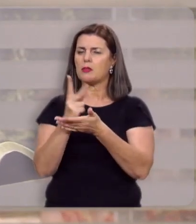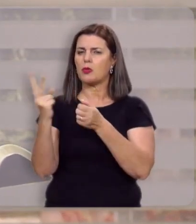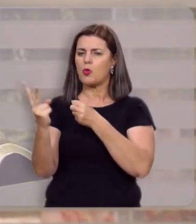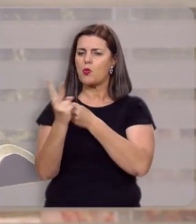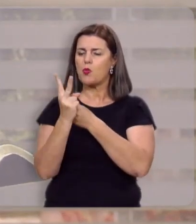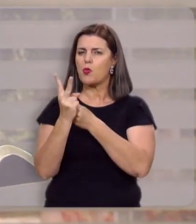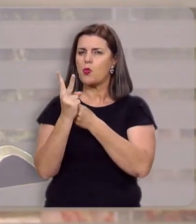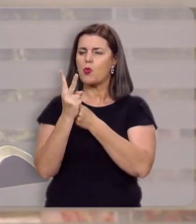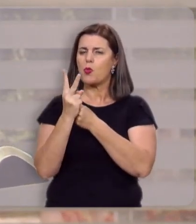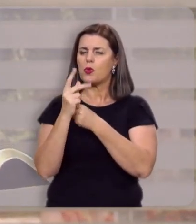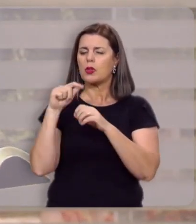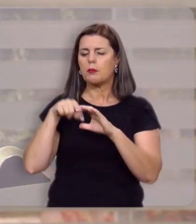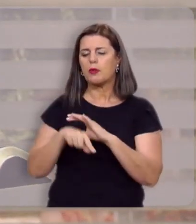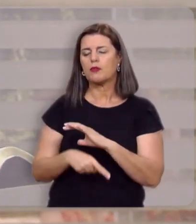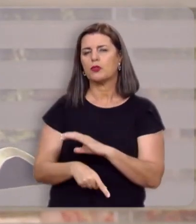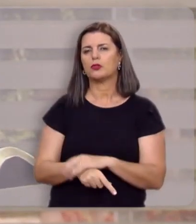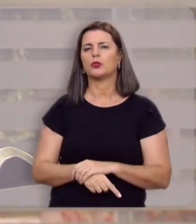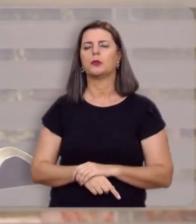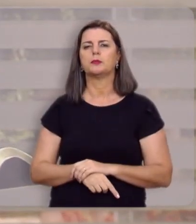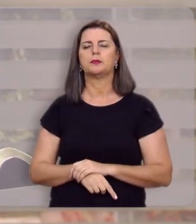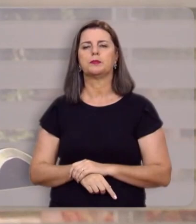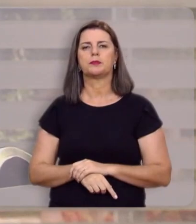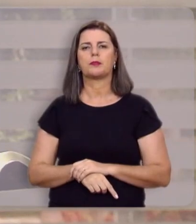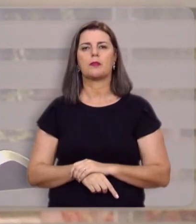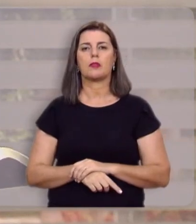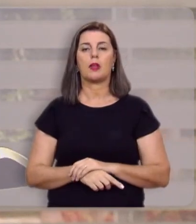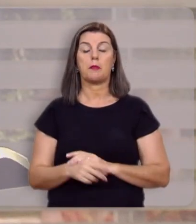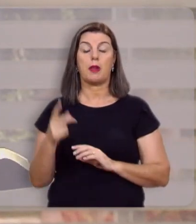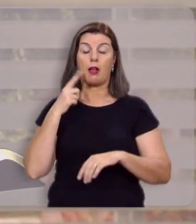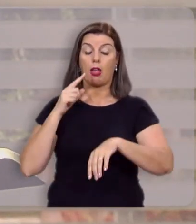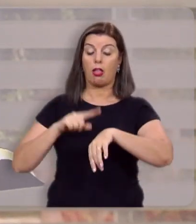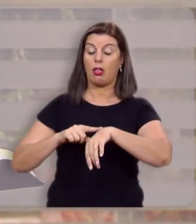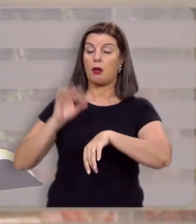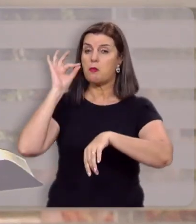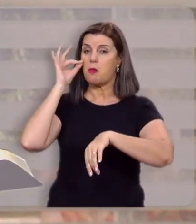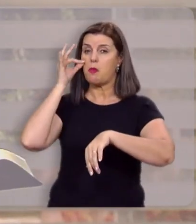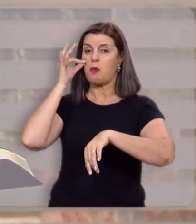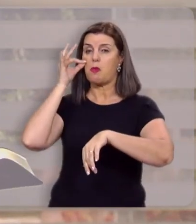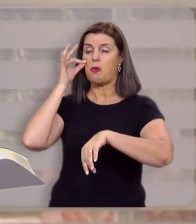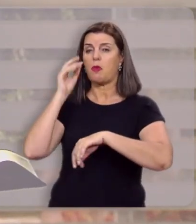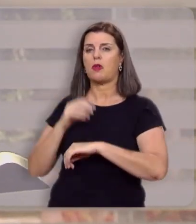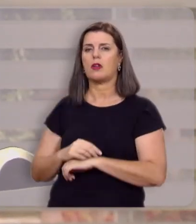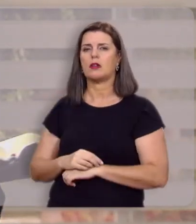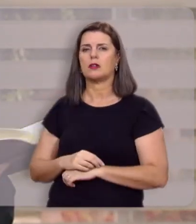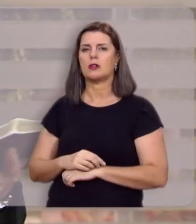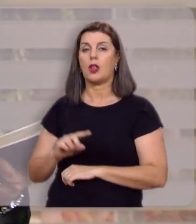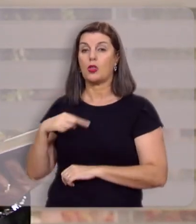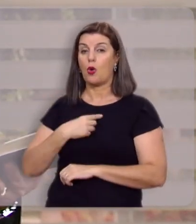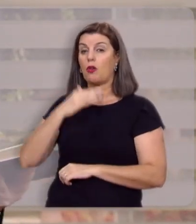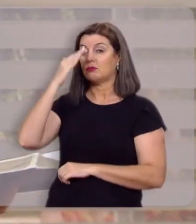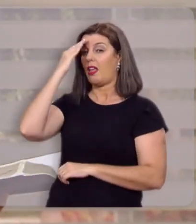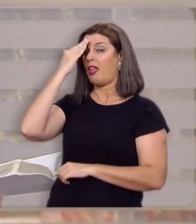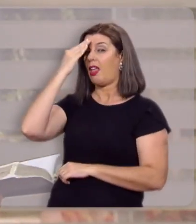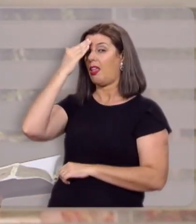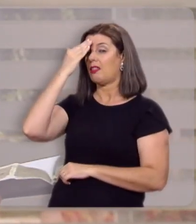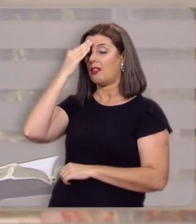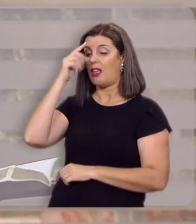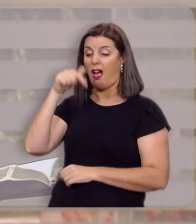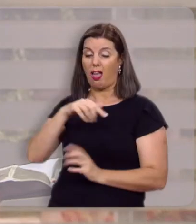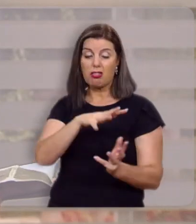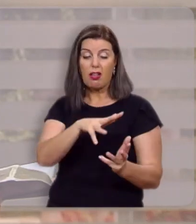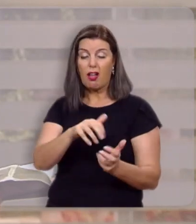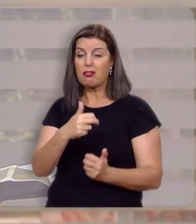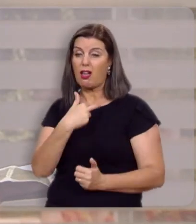nos leva às profundezas, para que neste momento, cientes de que nenhum recurso da